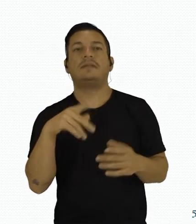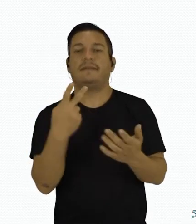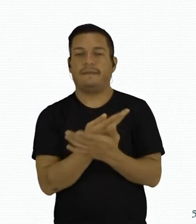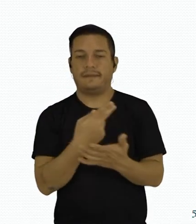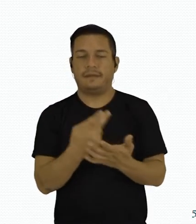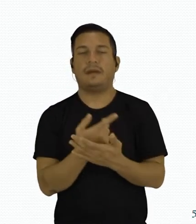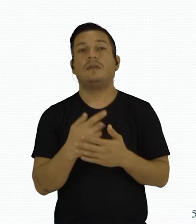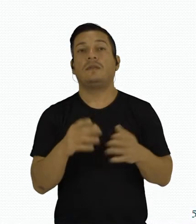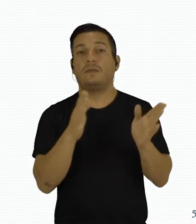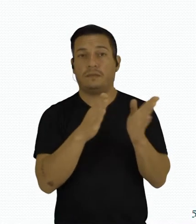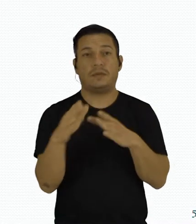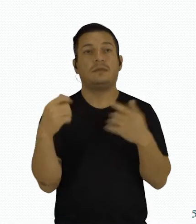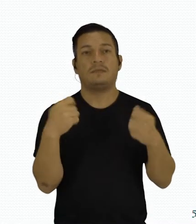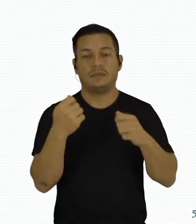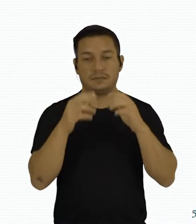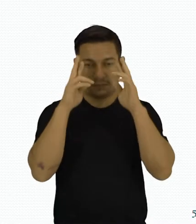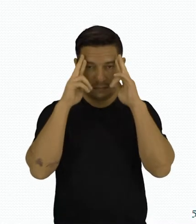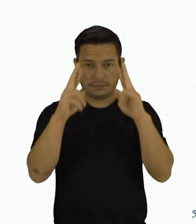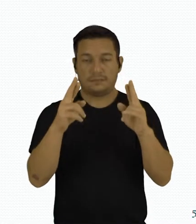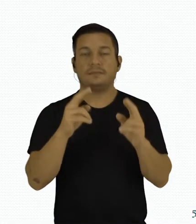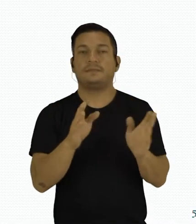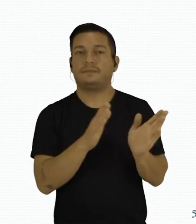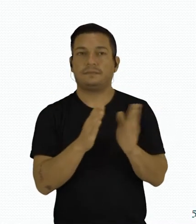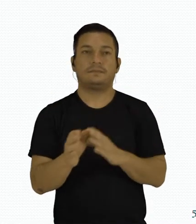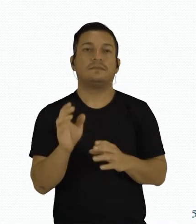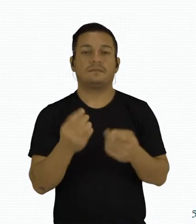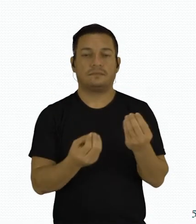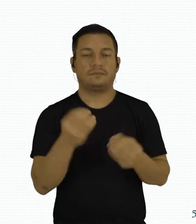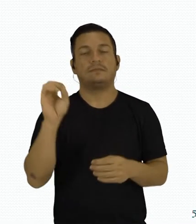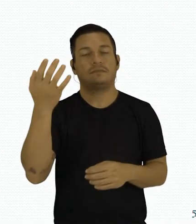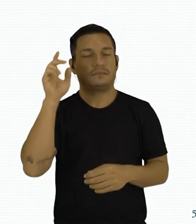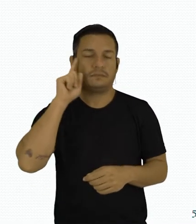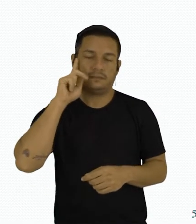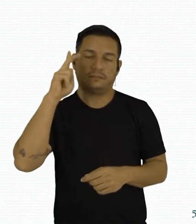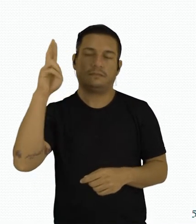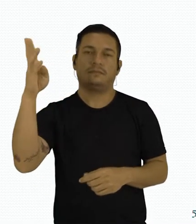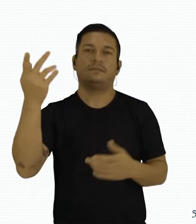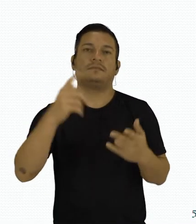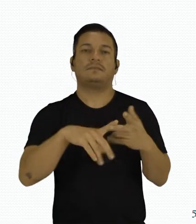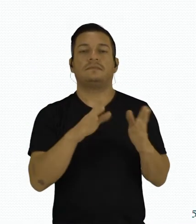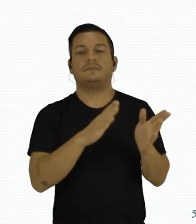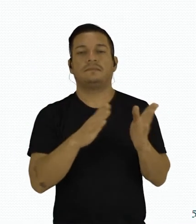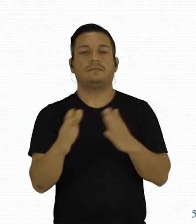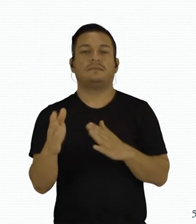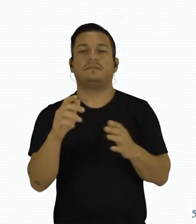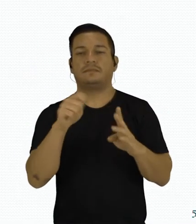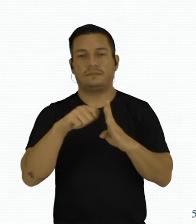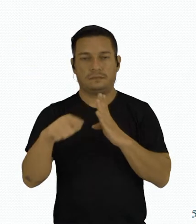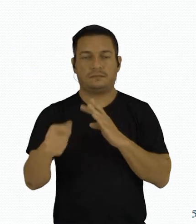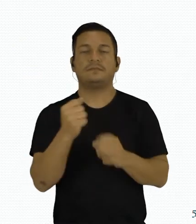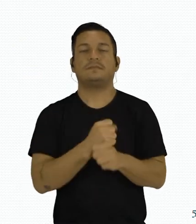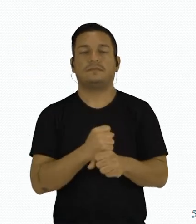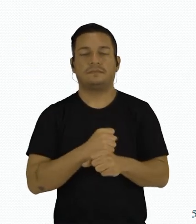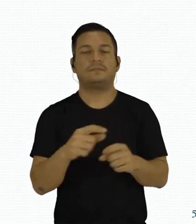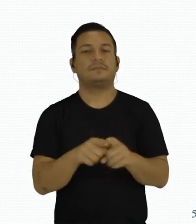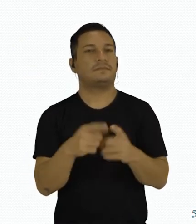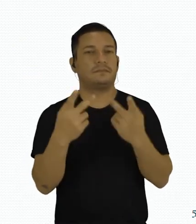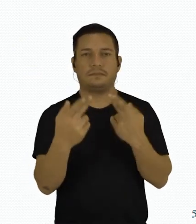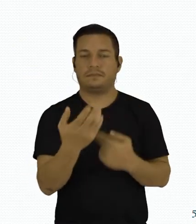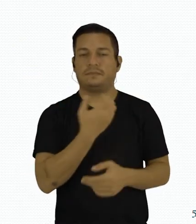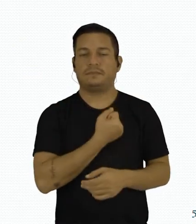O período tem que respeitar uma ordem, assim como acontece lá nos dias da semana, na sequência dos meses do ano, a mesma coisa é